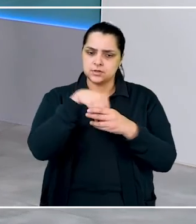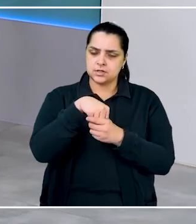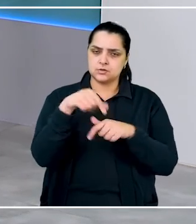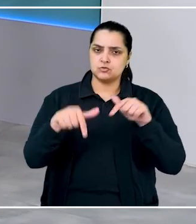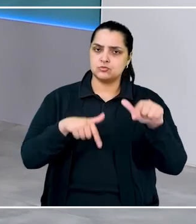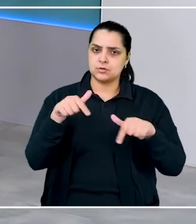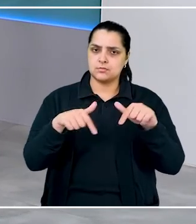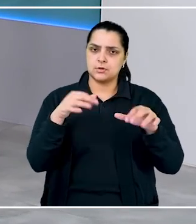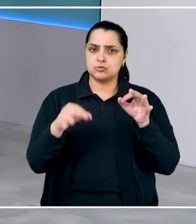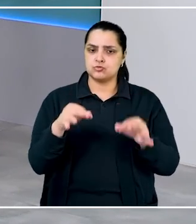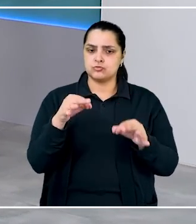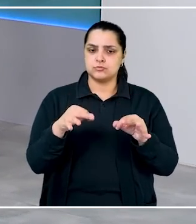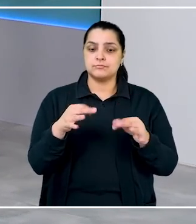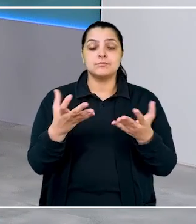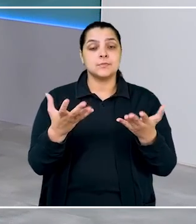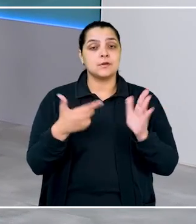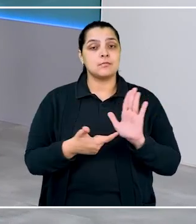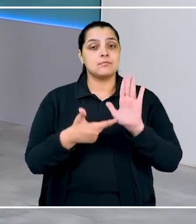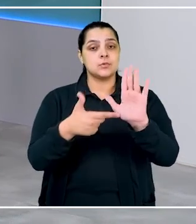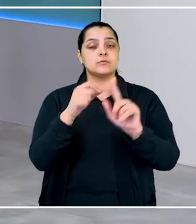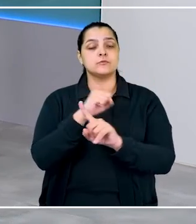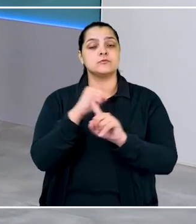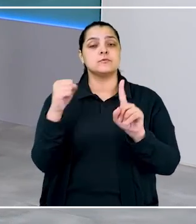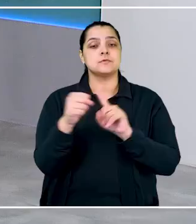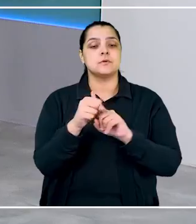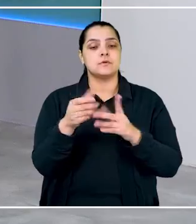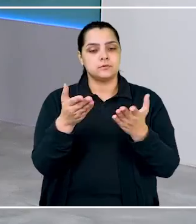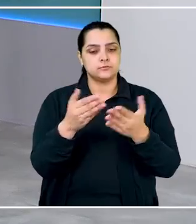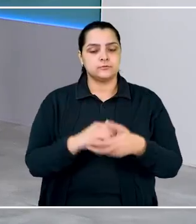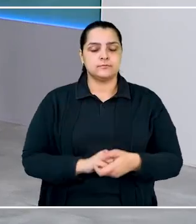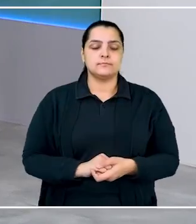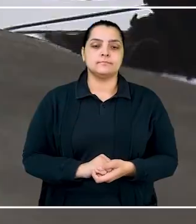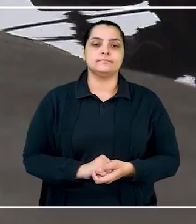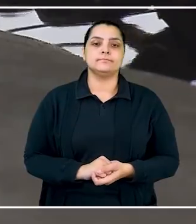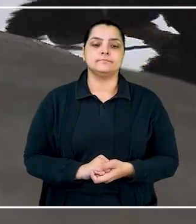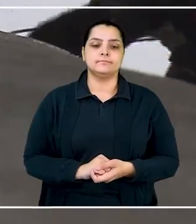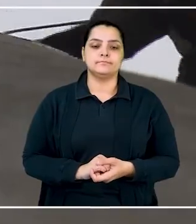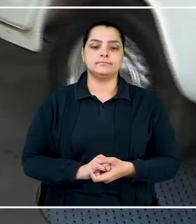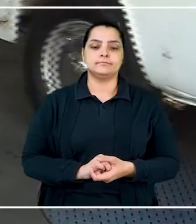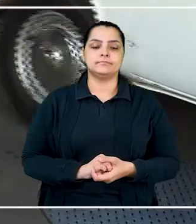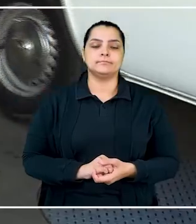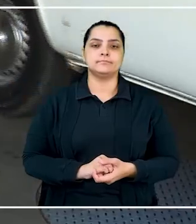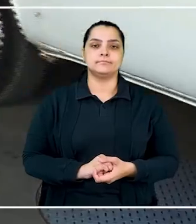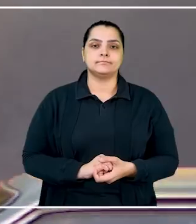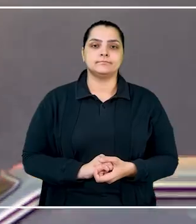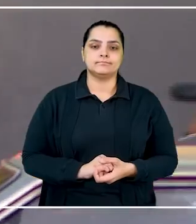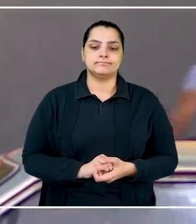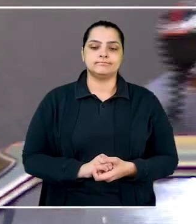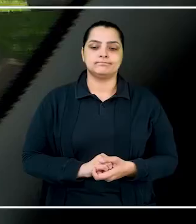Justiça do Trabalho que buscam chamar a atenção da sociedade para o tema.